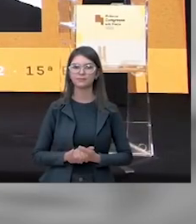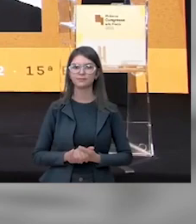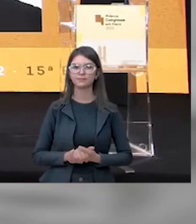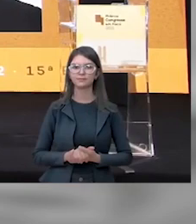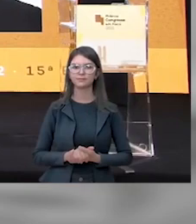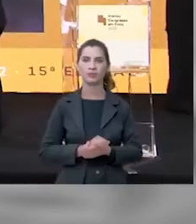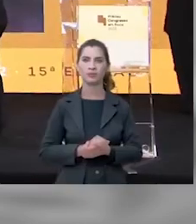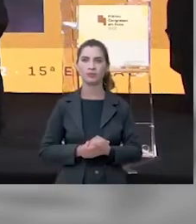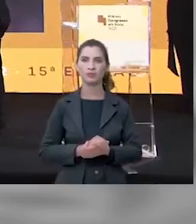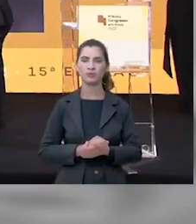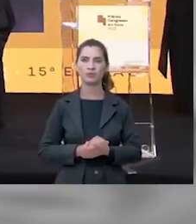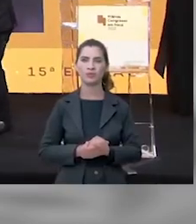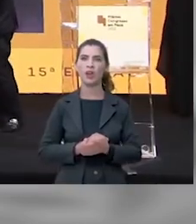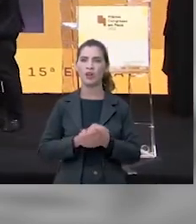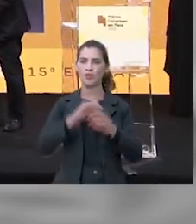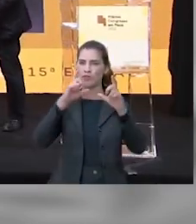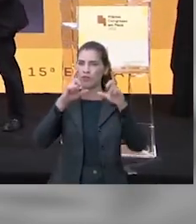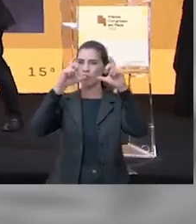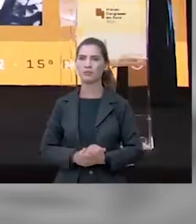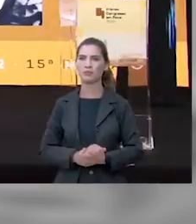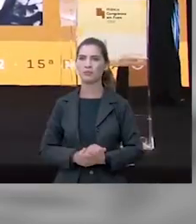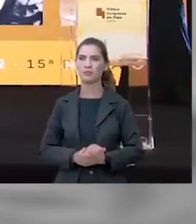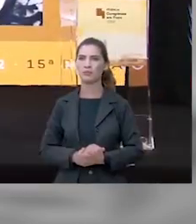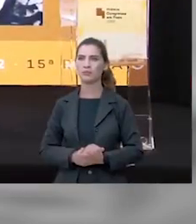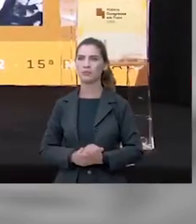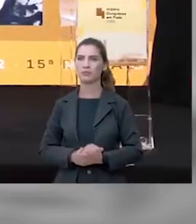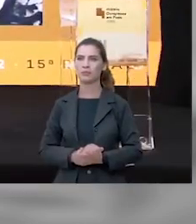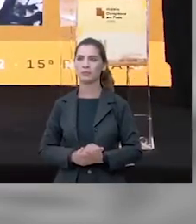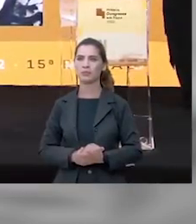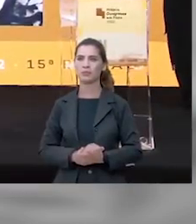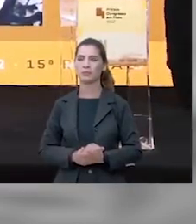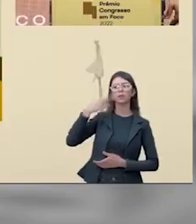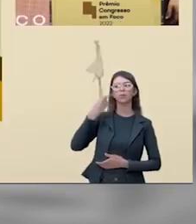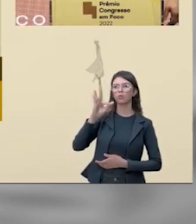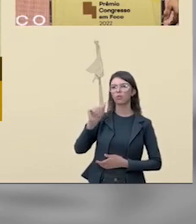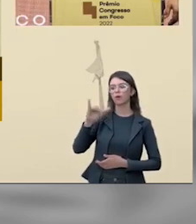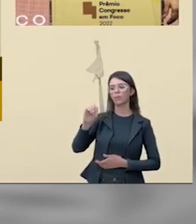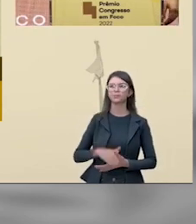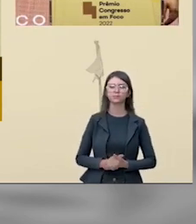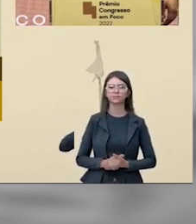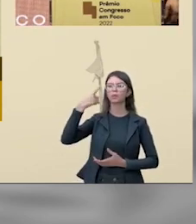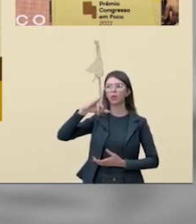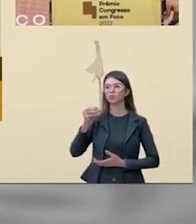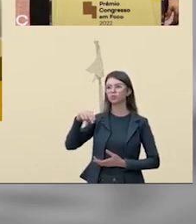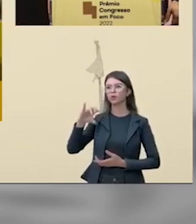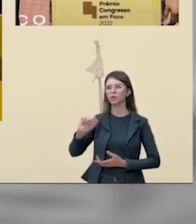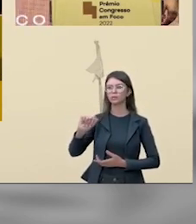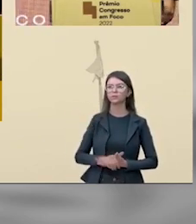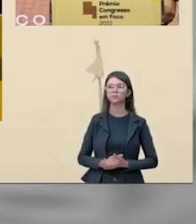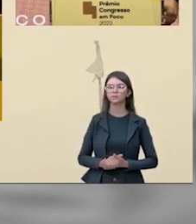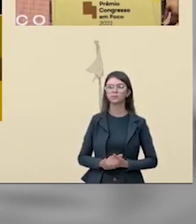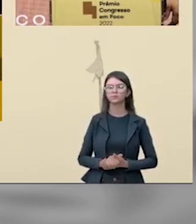da educação, clima e sustentabilidade e defesa da liberdade no transporte. Ao todo, foram